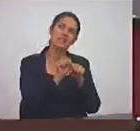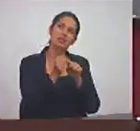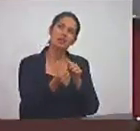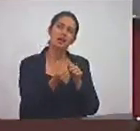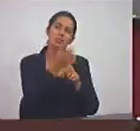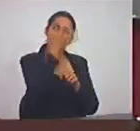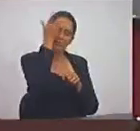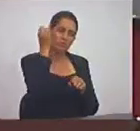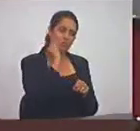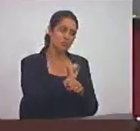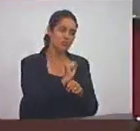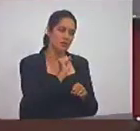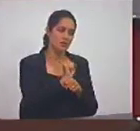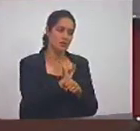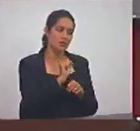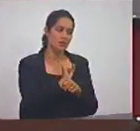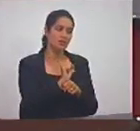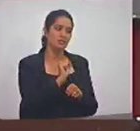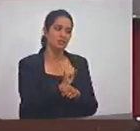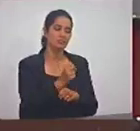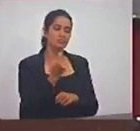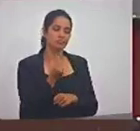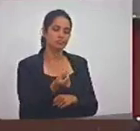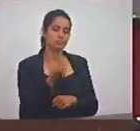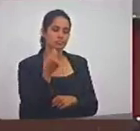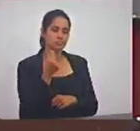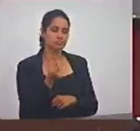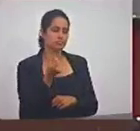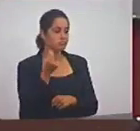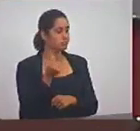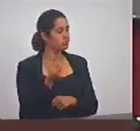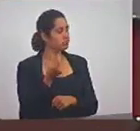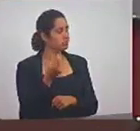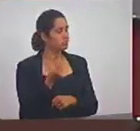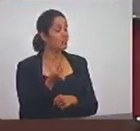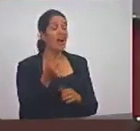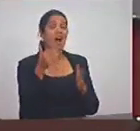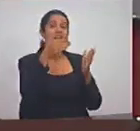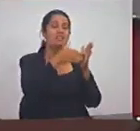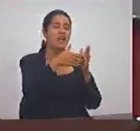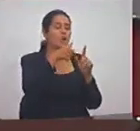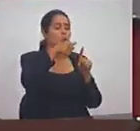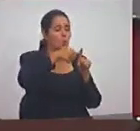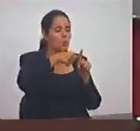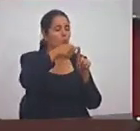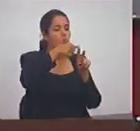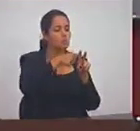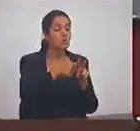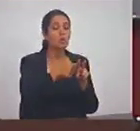esperando, inclusive até 2 meses para uma pessoa conseguir uma consulta, né?